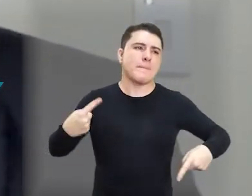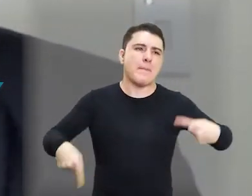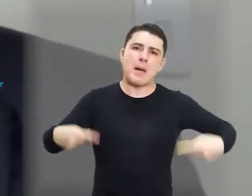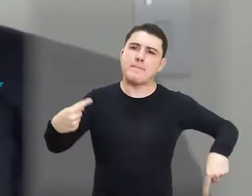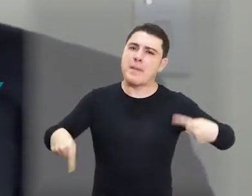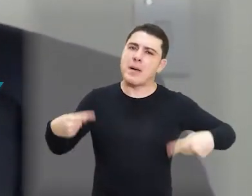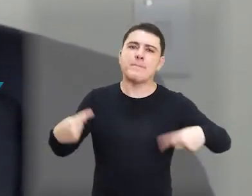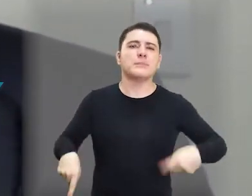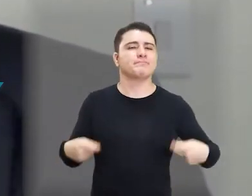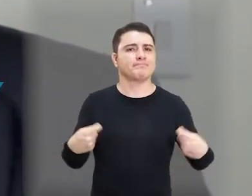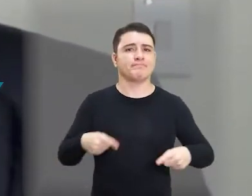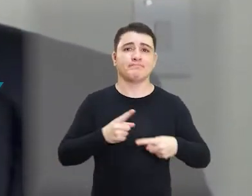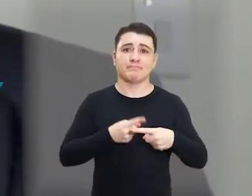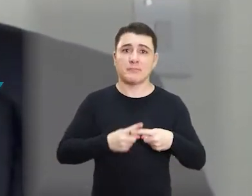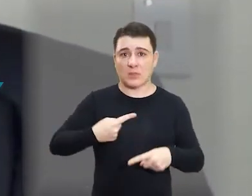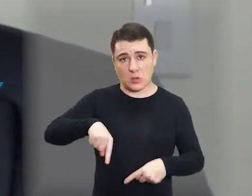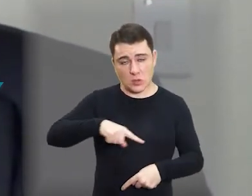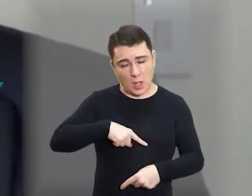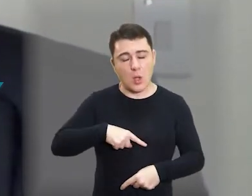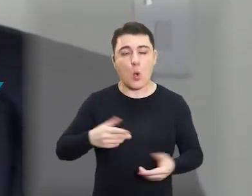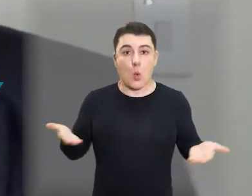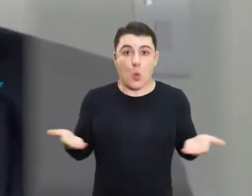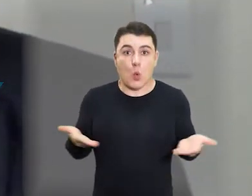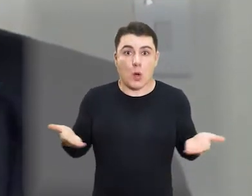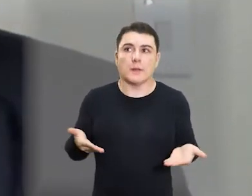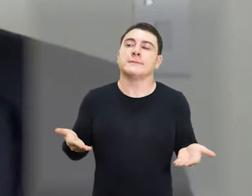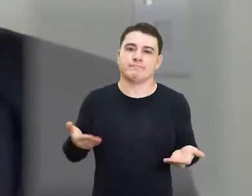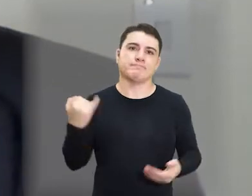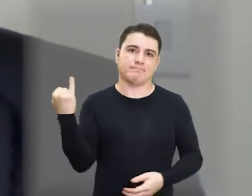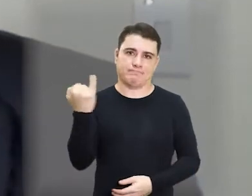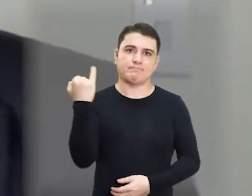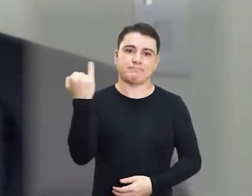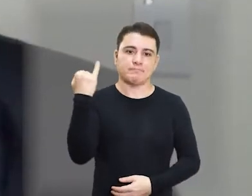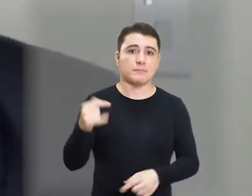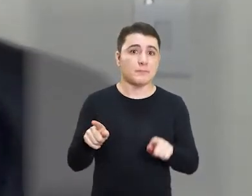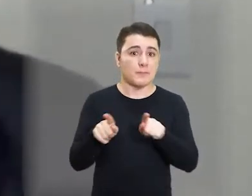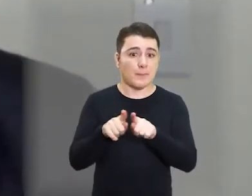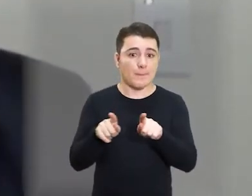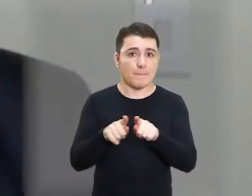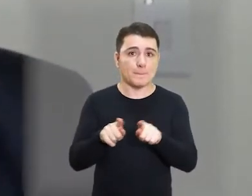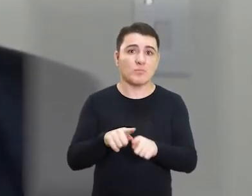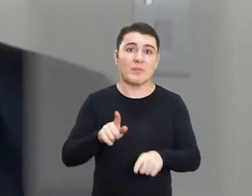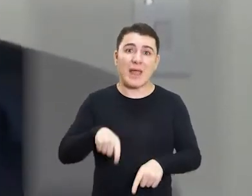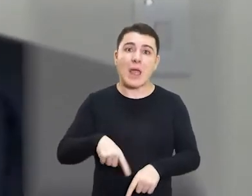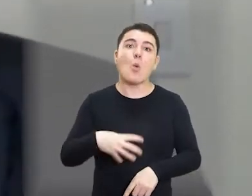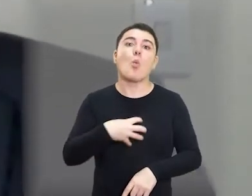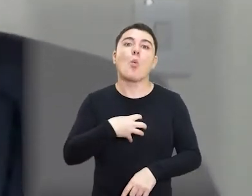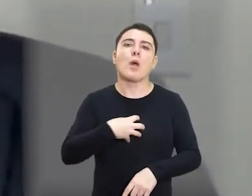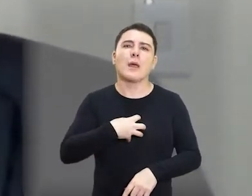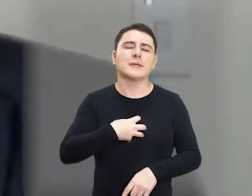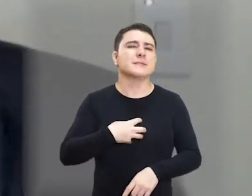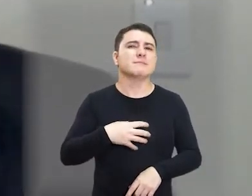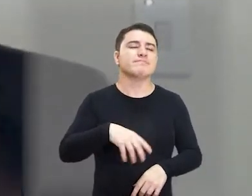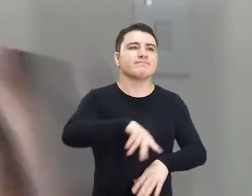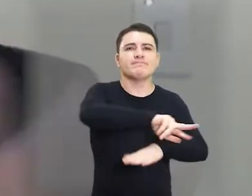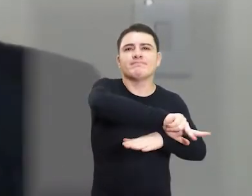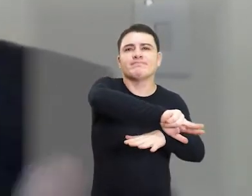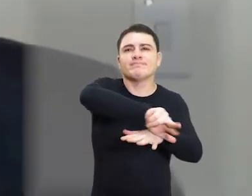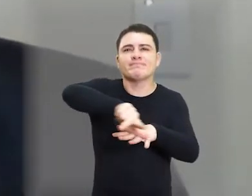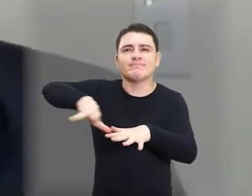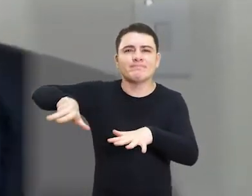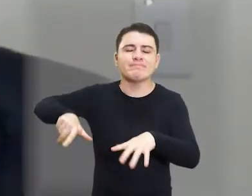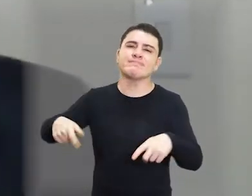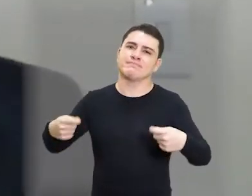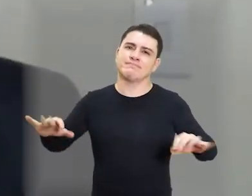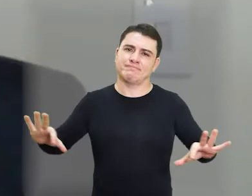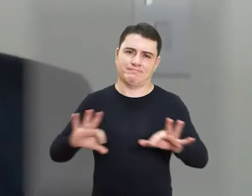assunto, esse levantamento dessa discussão é muito importante. né? É legal também a